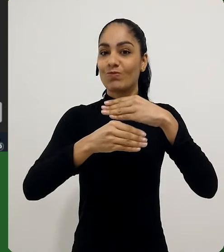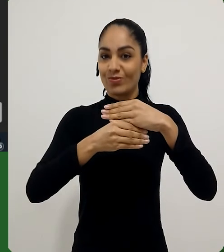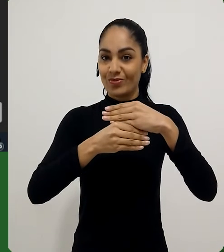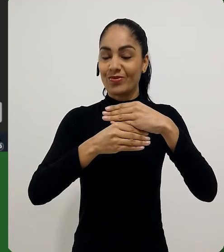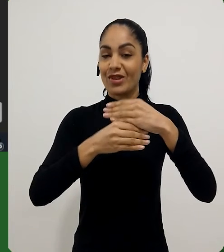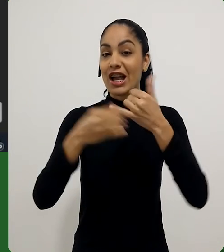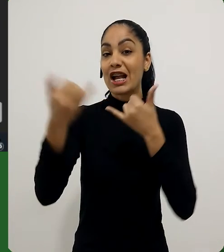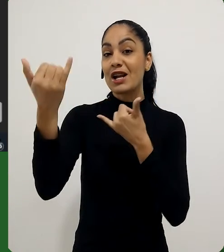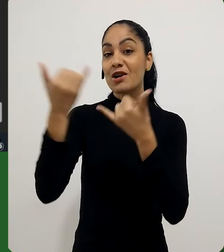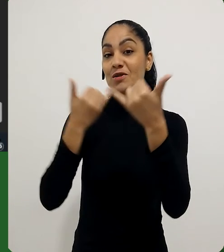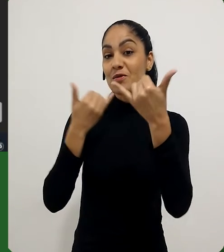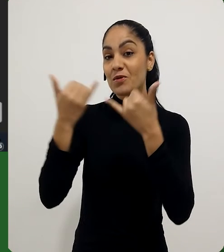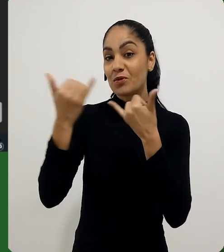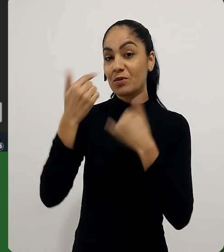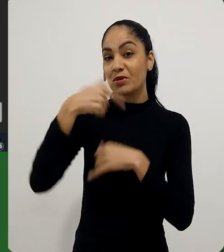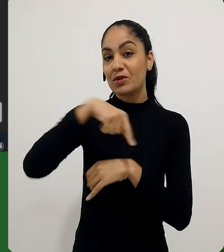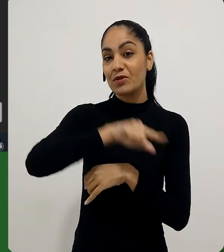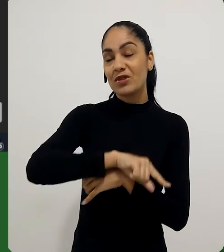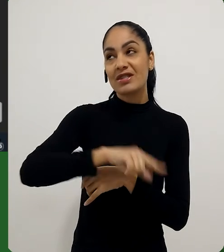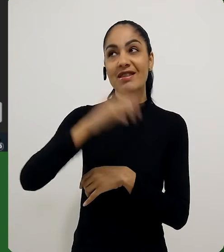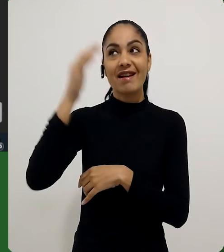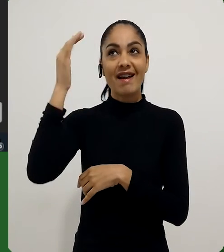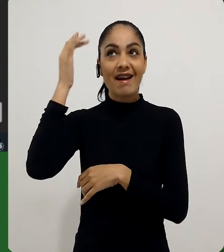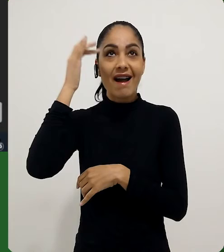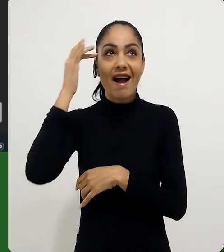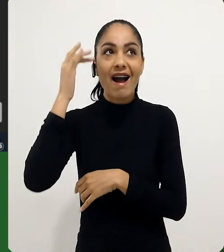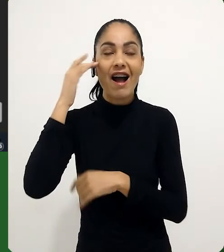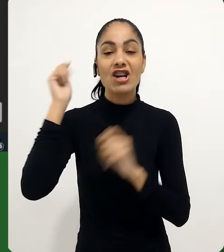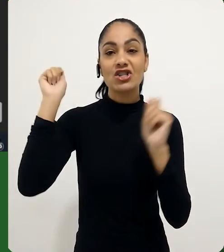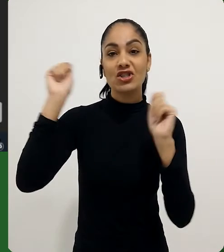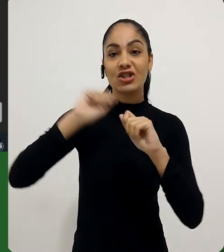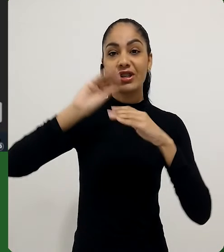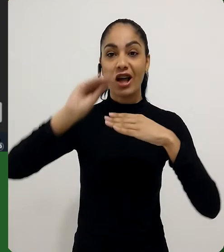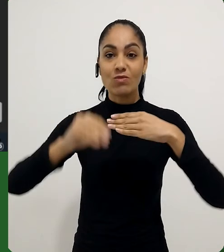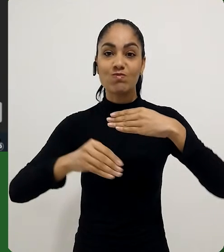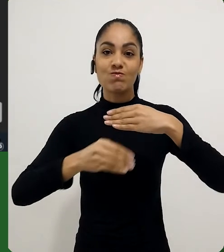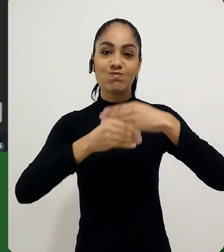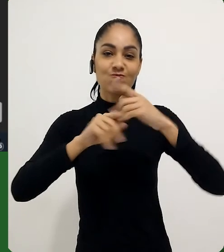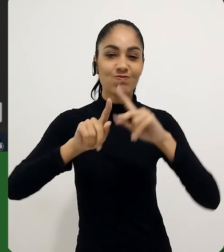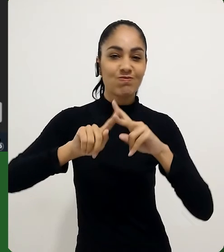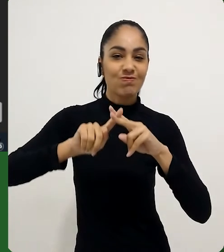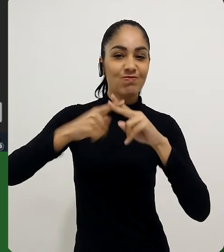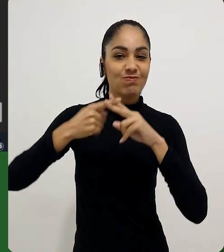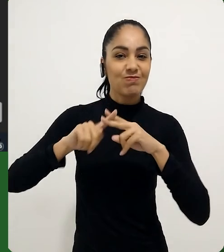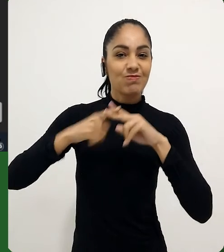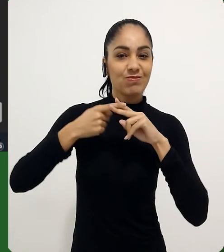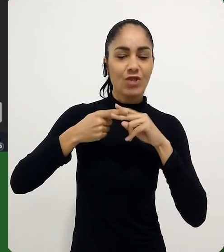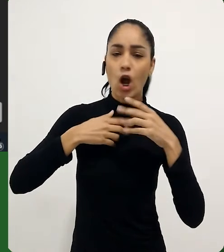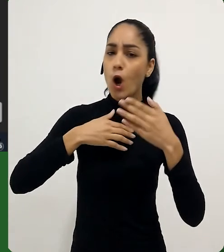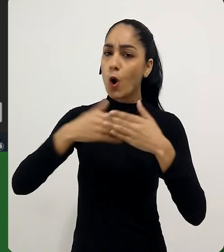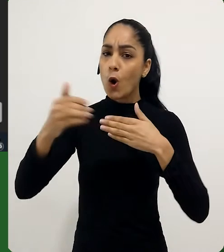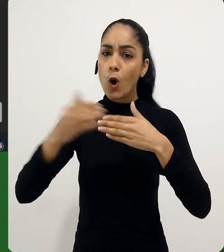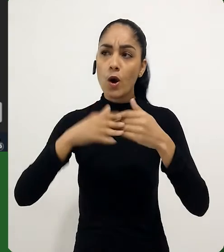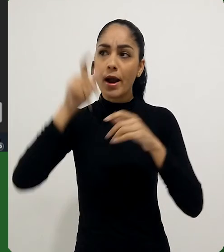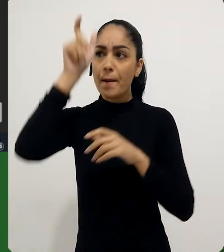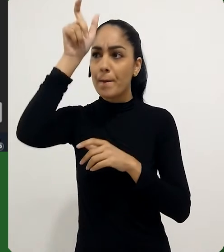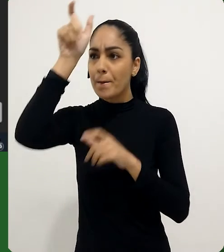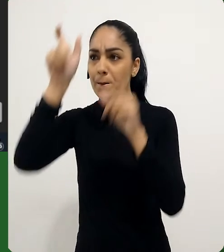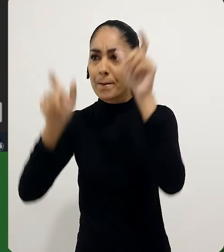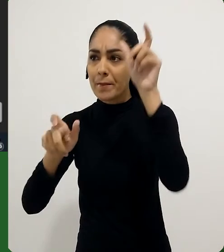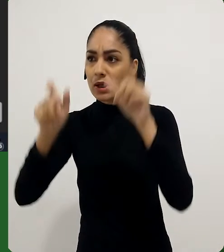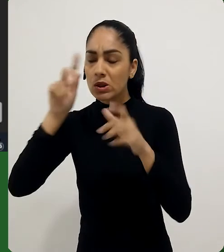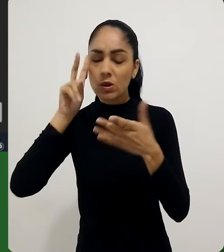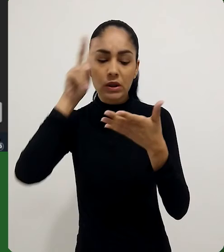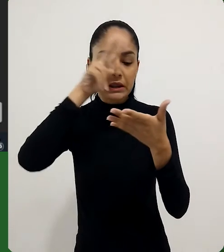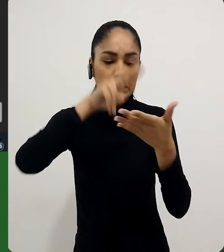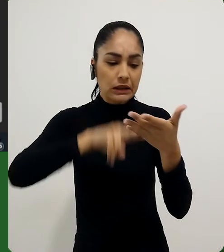empregada, completando-o com as informações que você julgar adequadas, para que